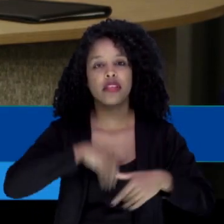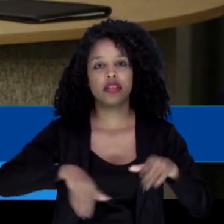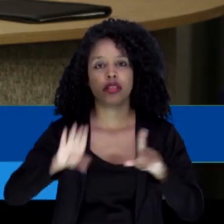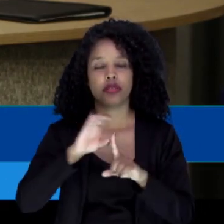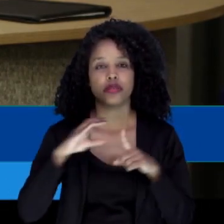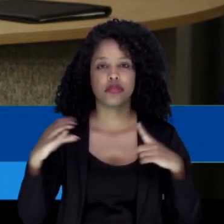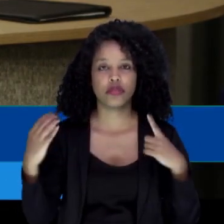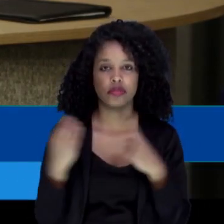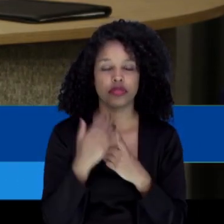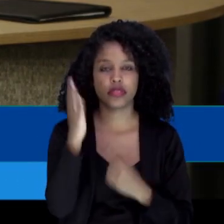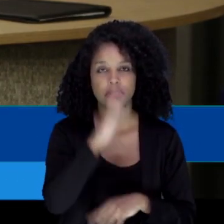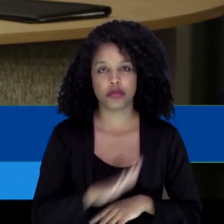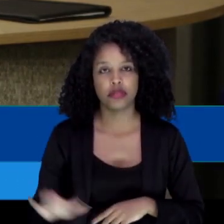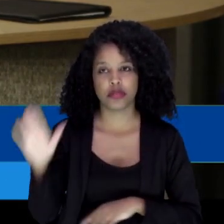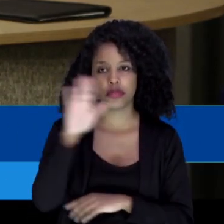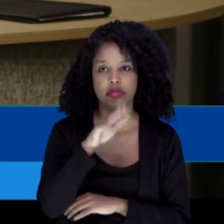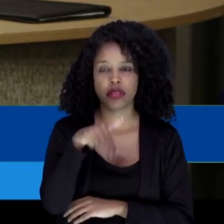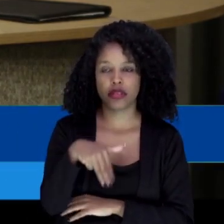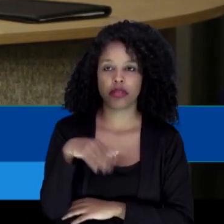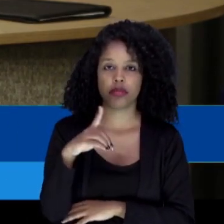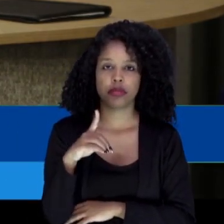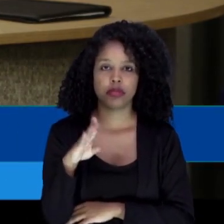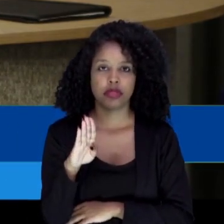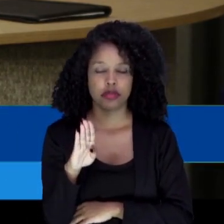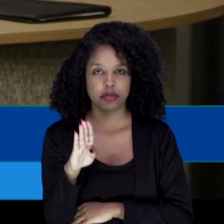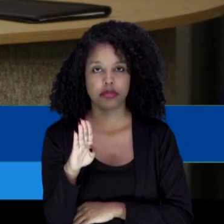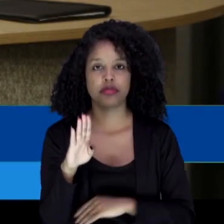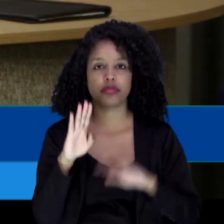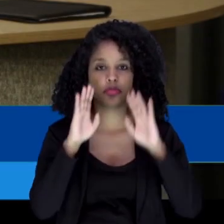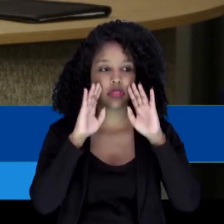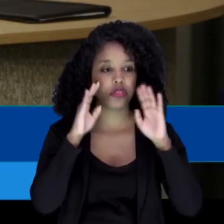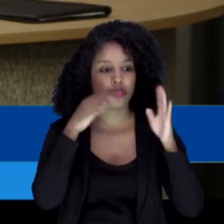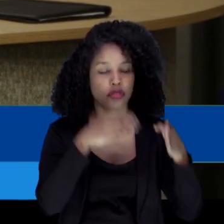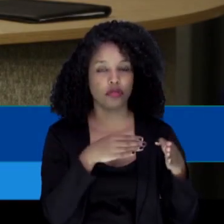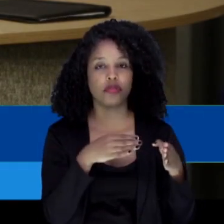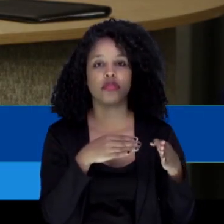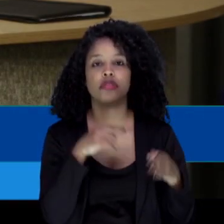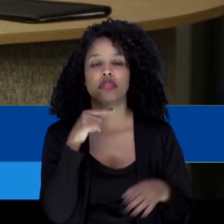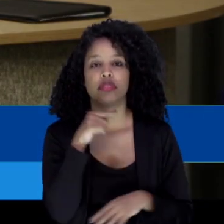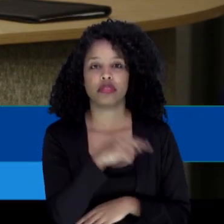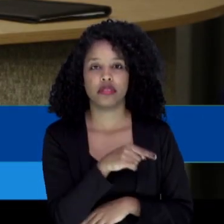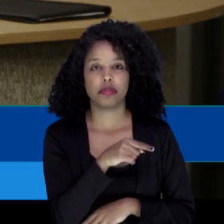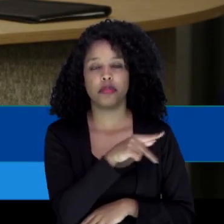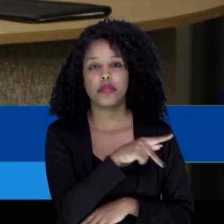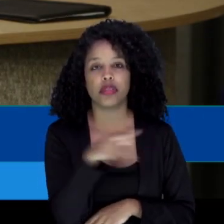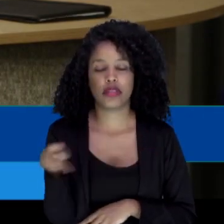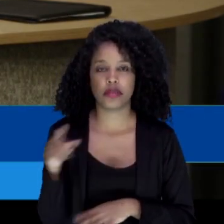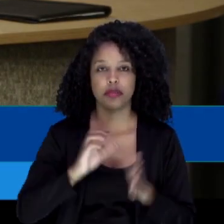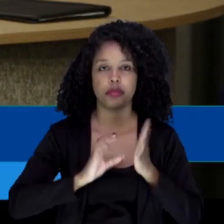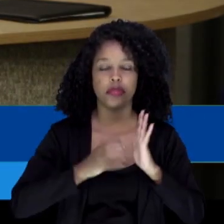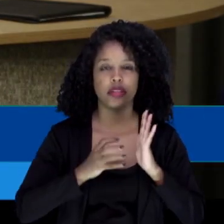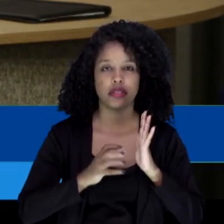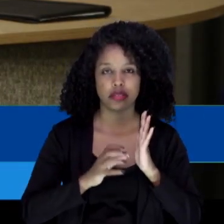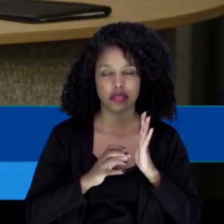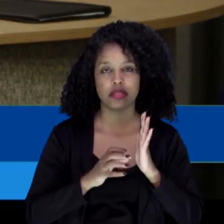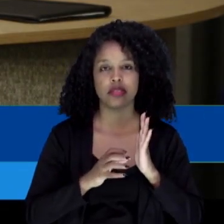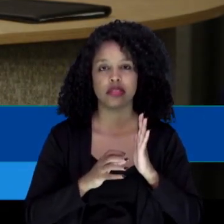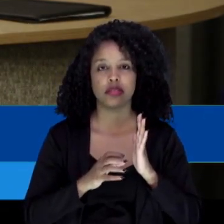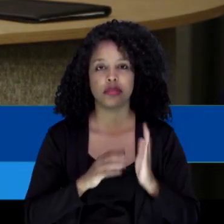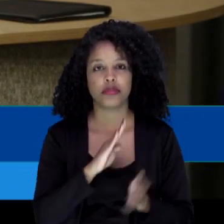MDB que reconduziu o deputado federal pro São Paulo baleia R à presidência do partido